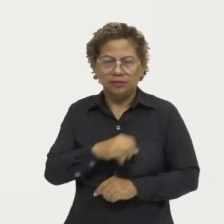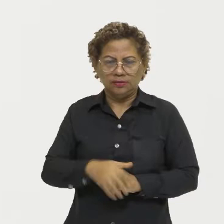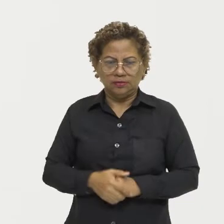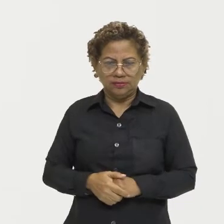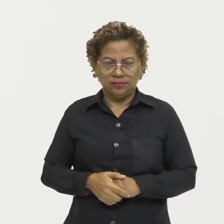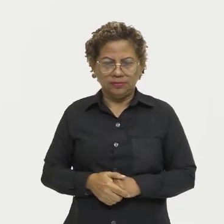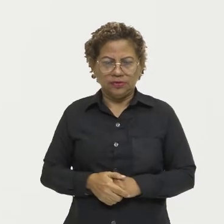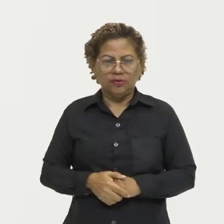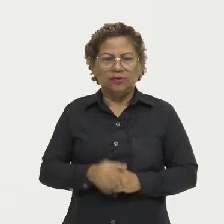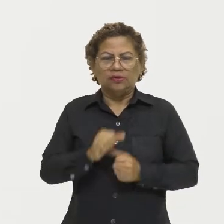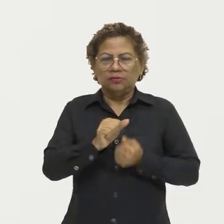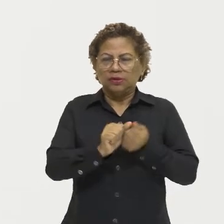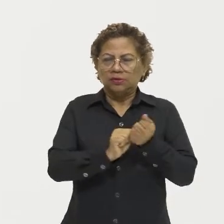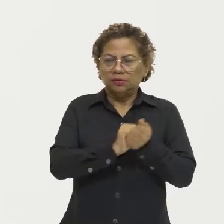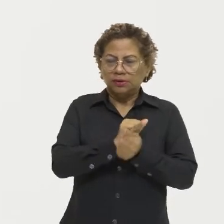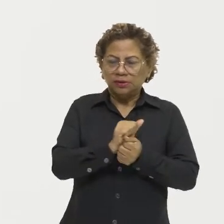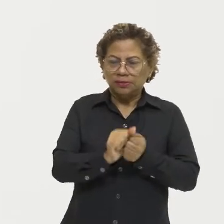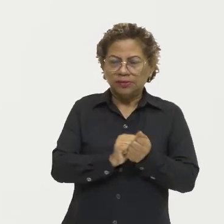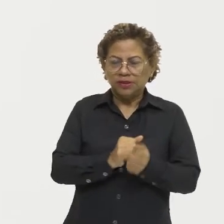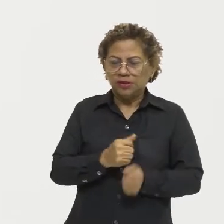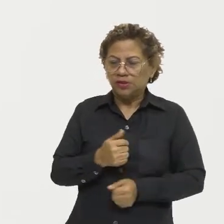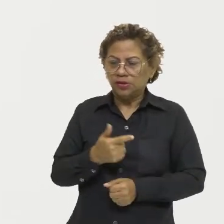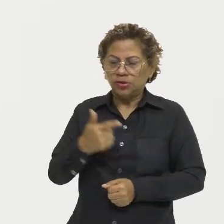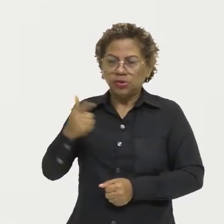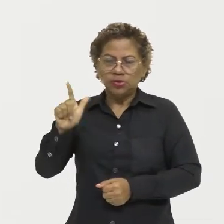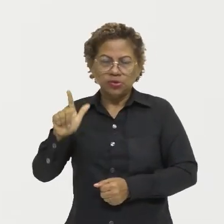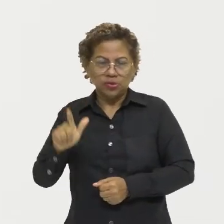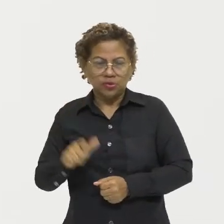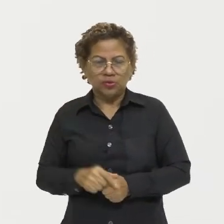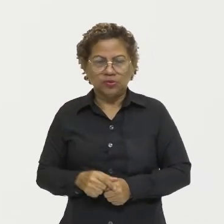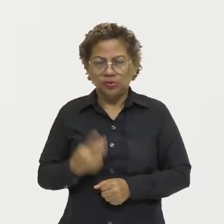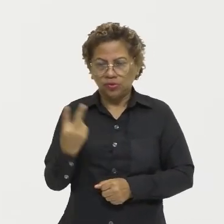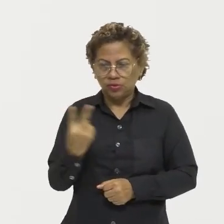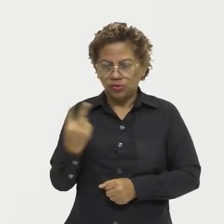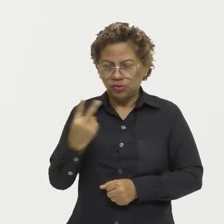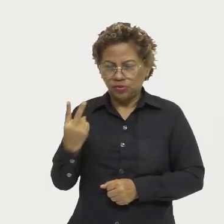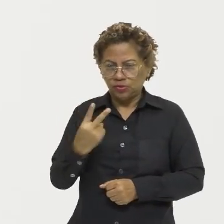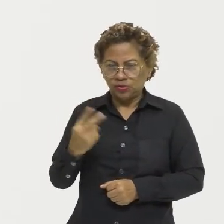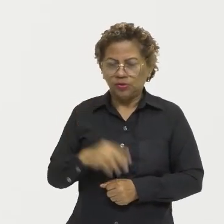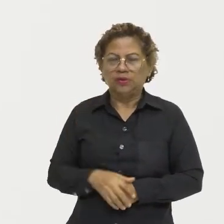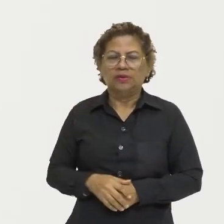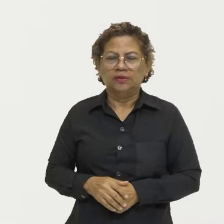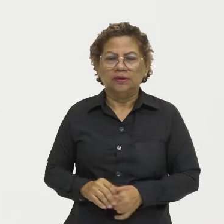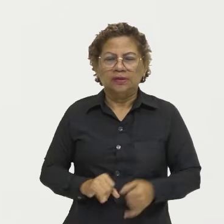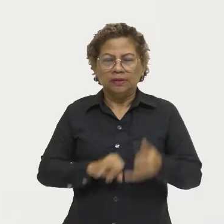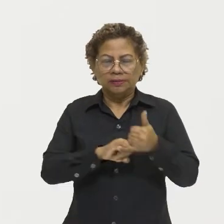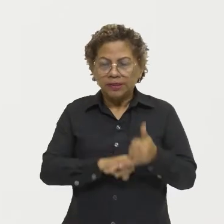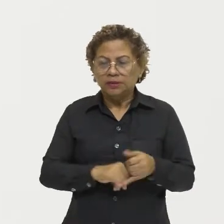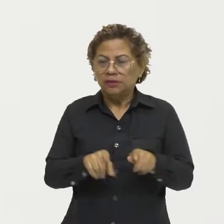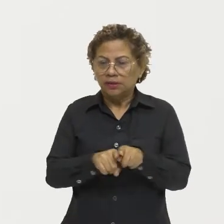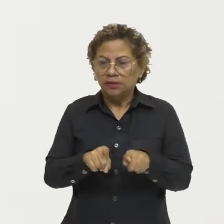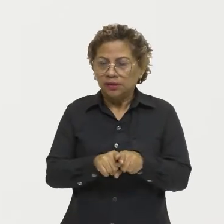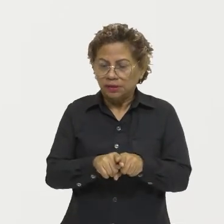se beija no outro refletido. Dois amantes que são dois